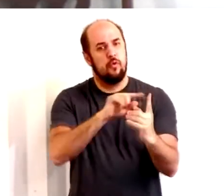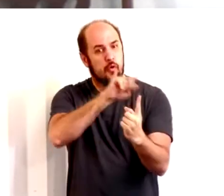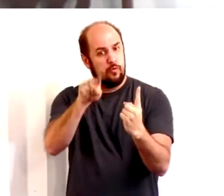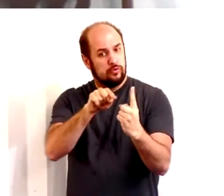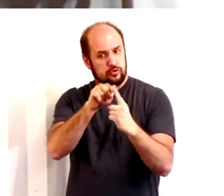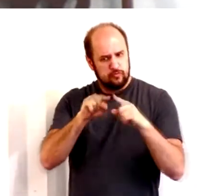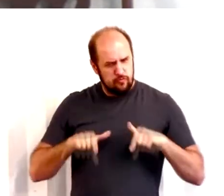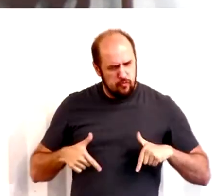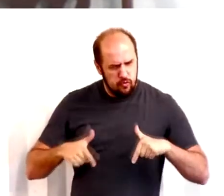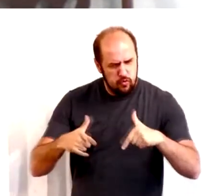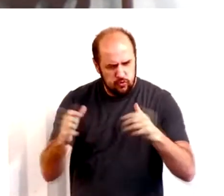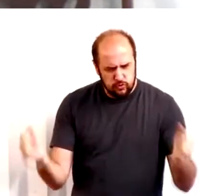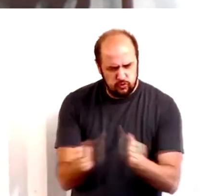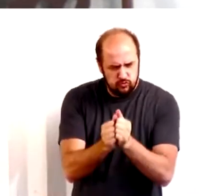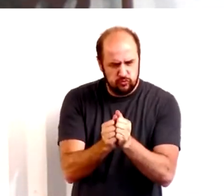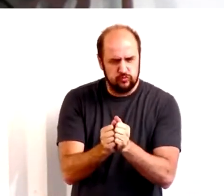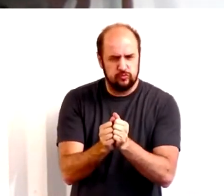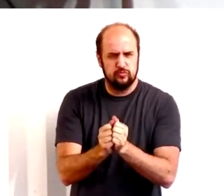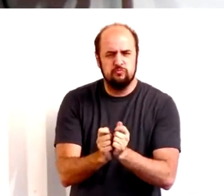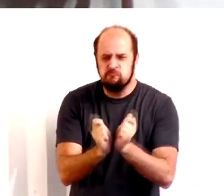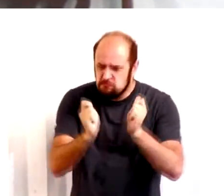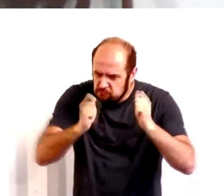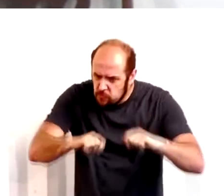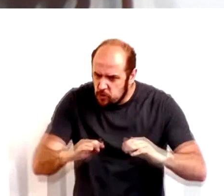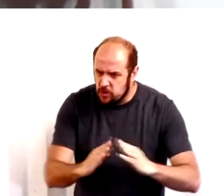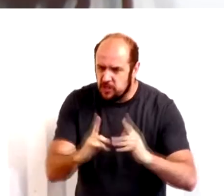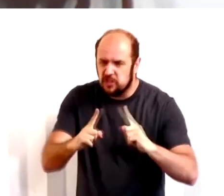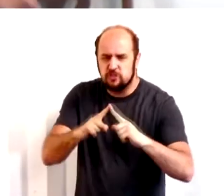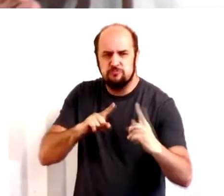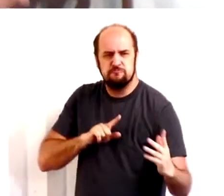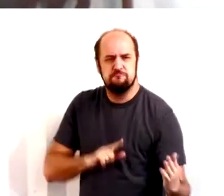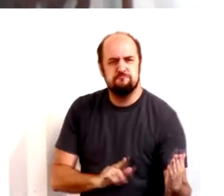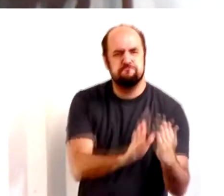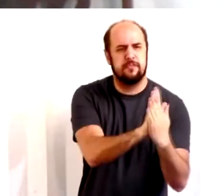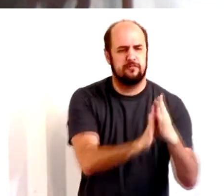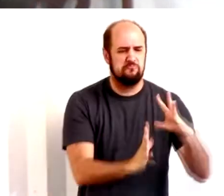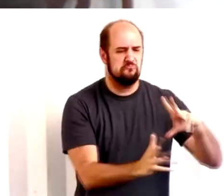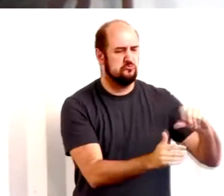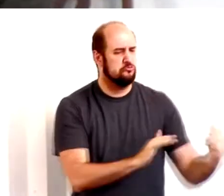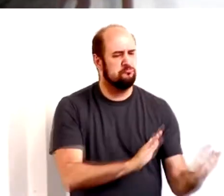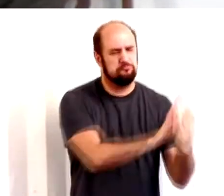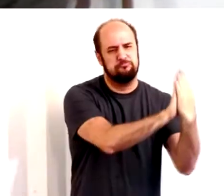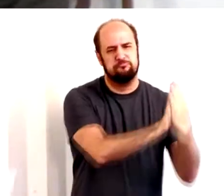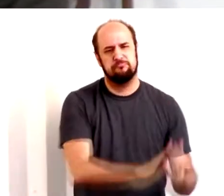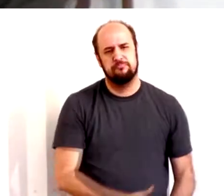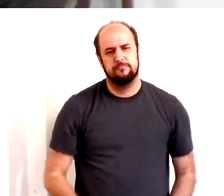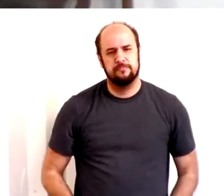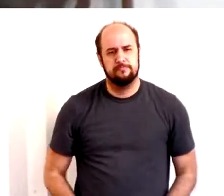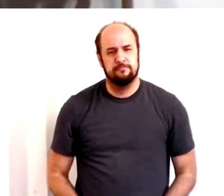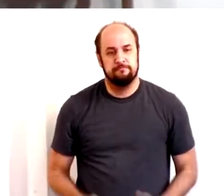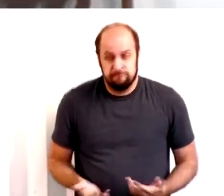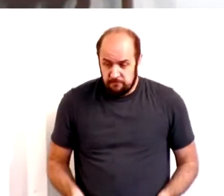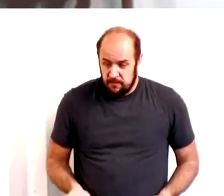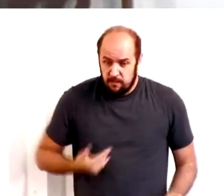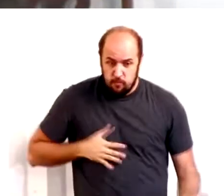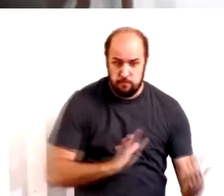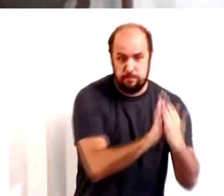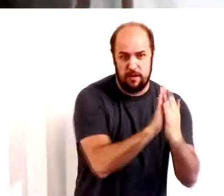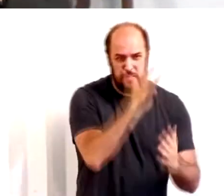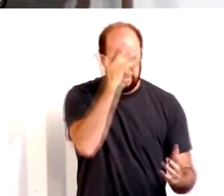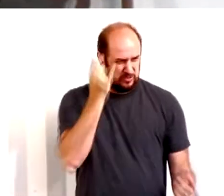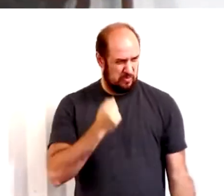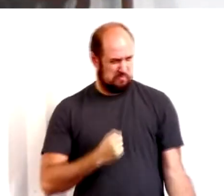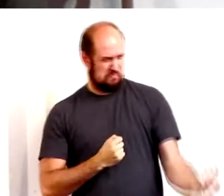lutarmos juntos pela fé evangélica, possa enfrentar os desafios desse mundo caído. Enfrentar aqueles